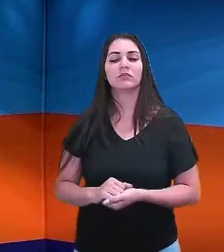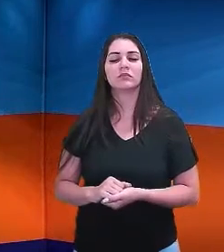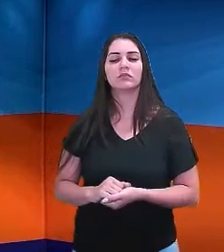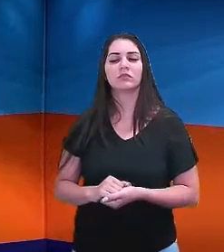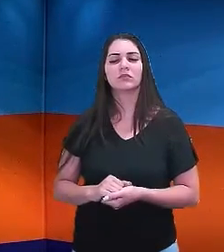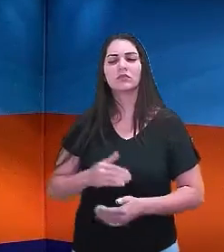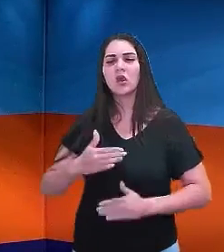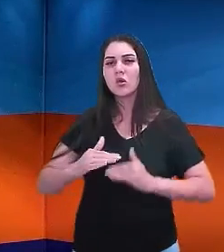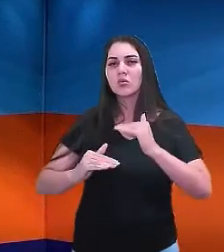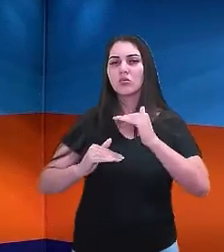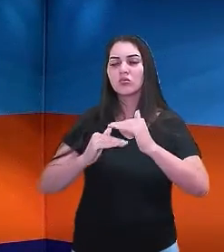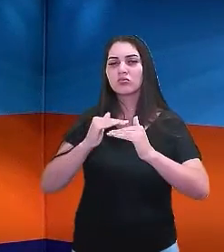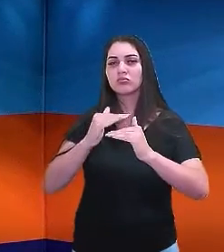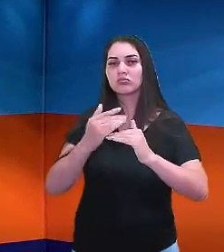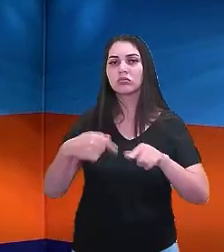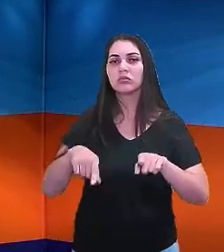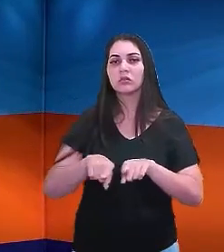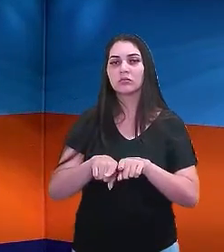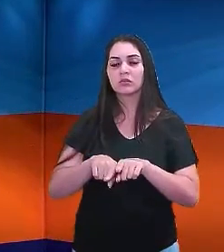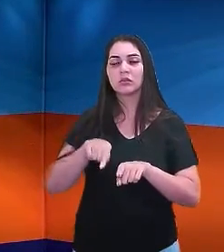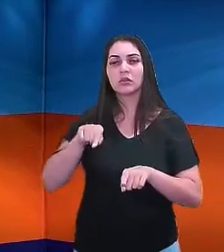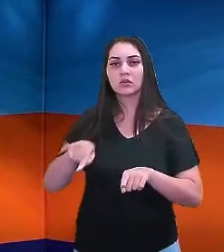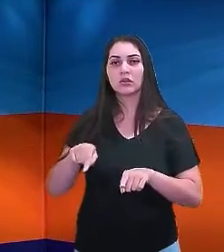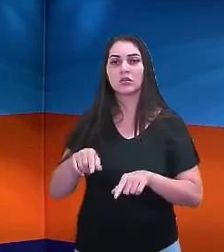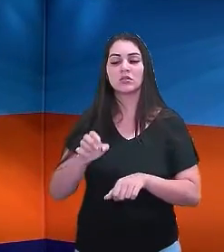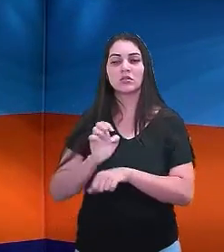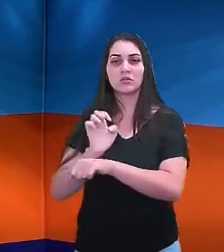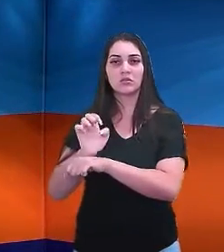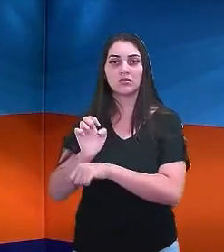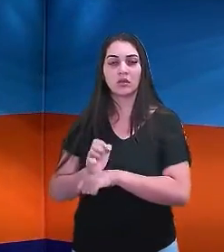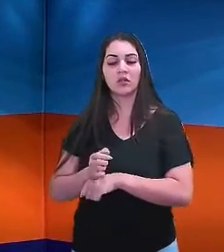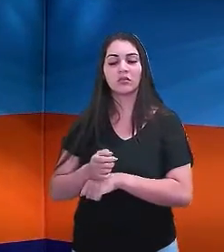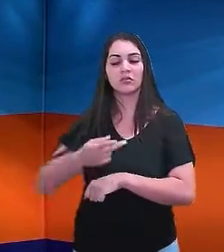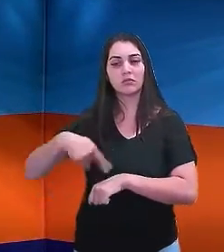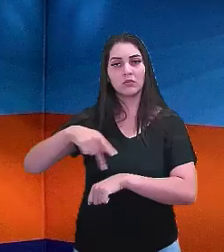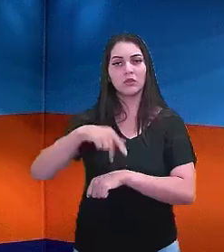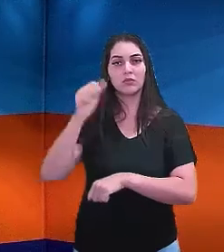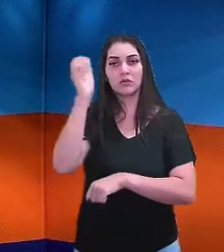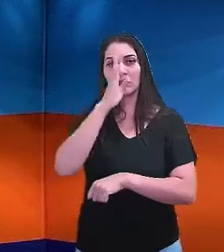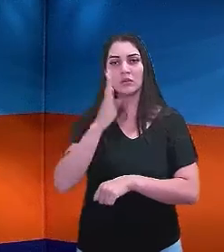construção também desse Estado-nação